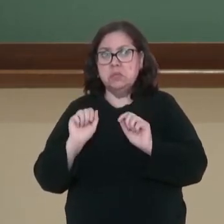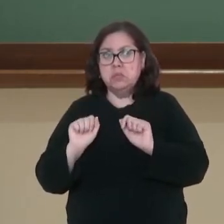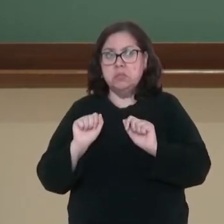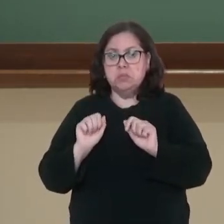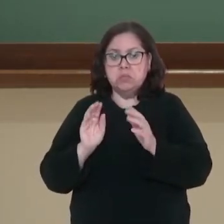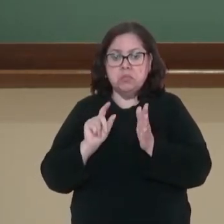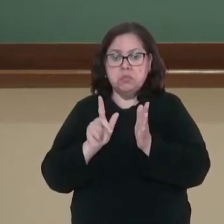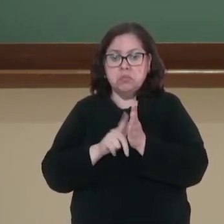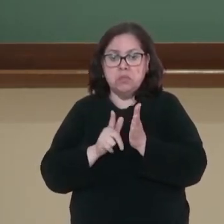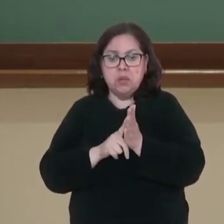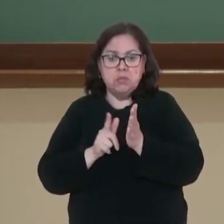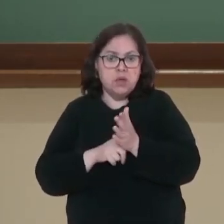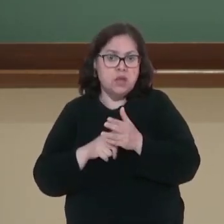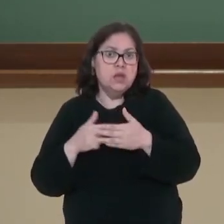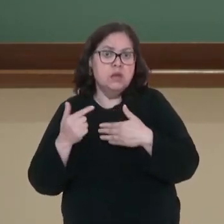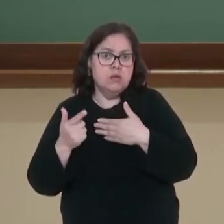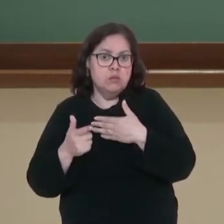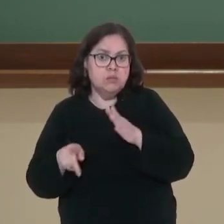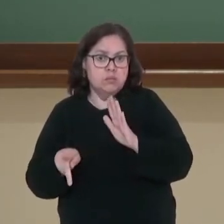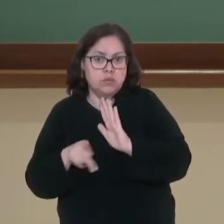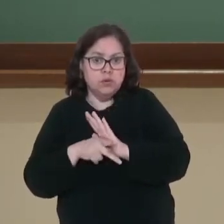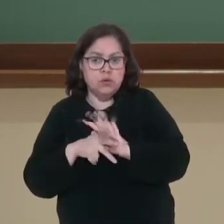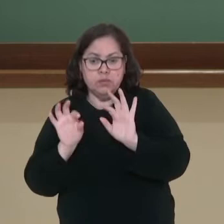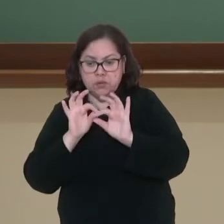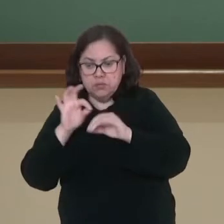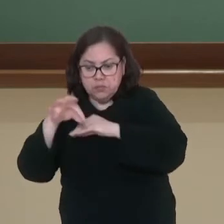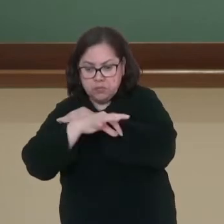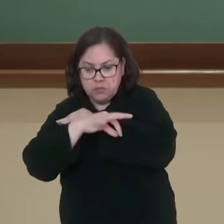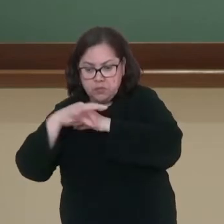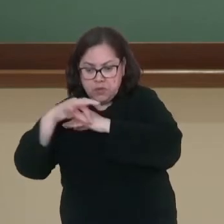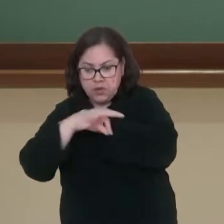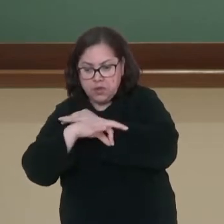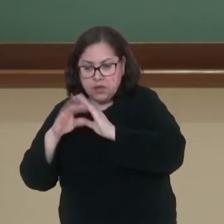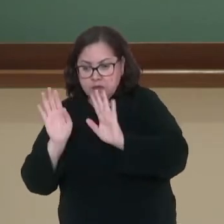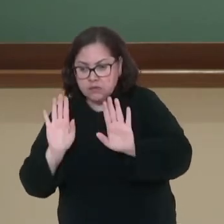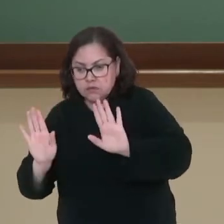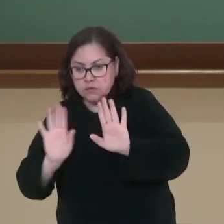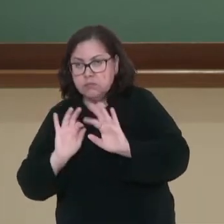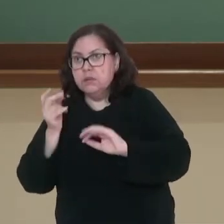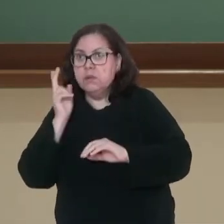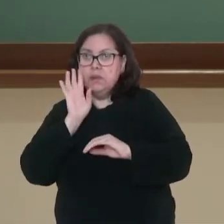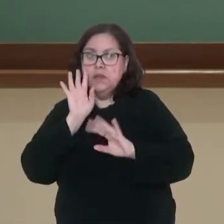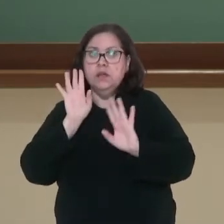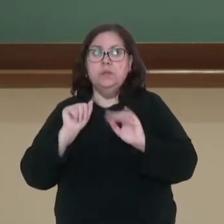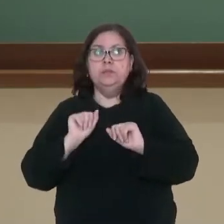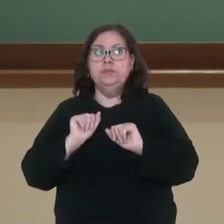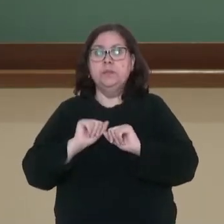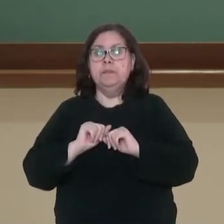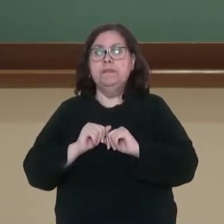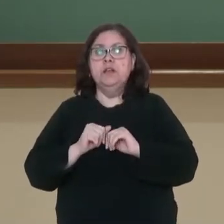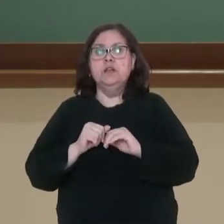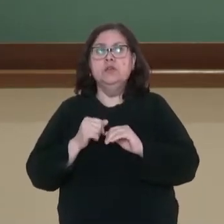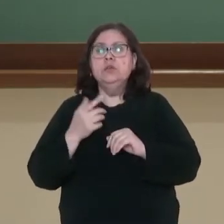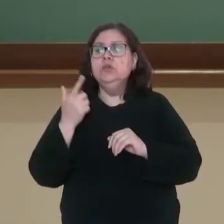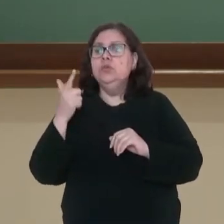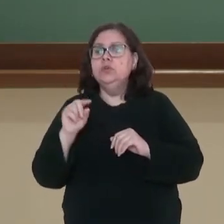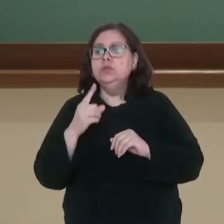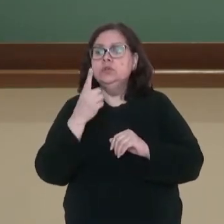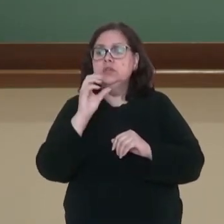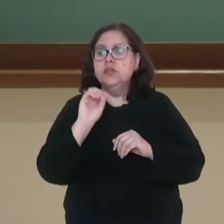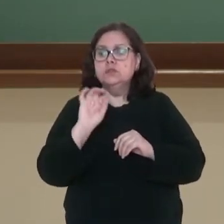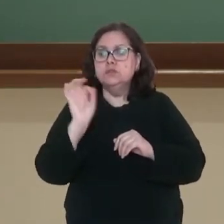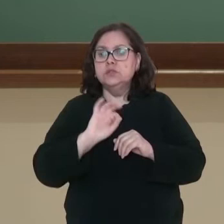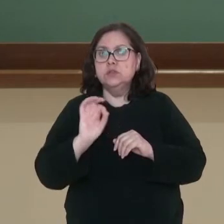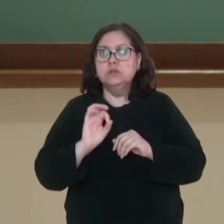papelzinho milimetrado ou mesmo com régua para fazer a diferença ser proporcional, fica mais legal, tá? E os outros